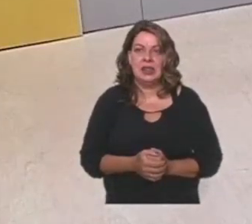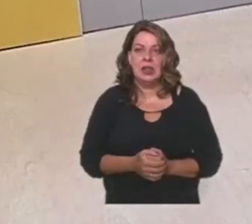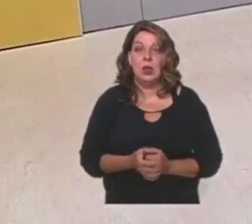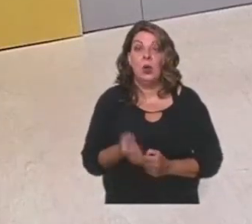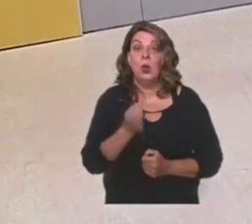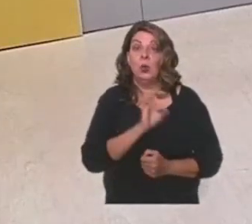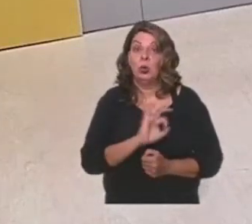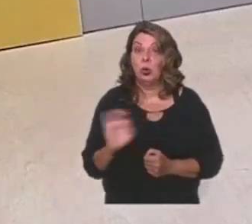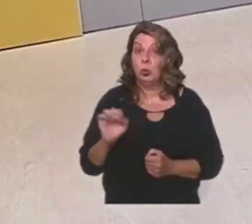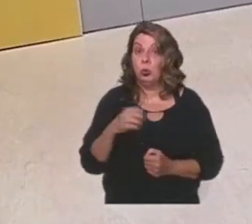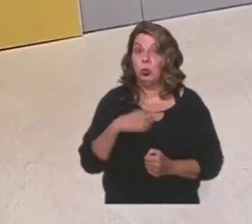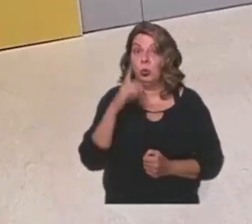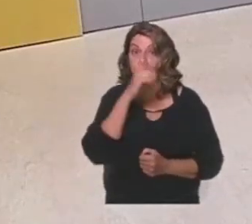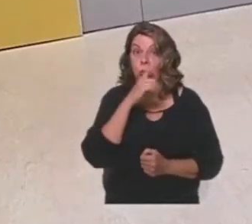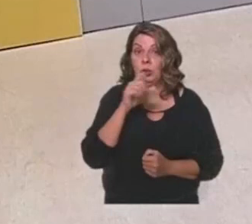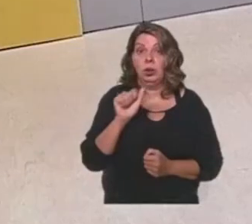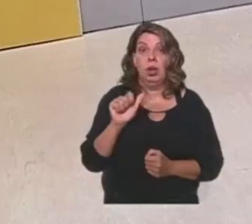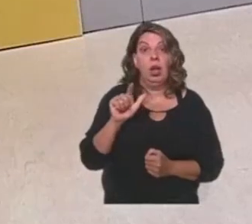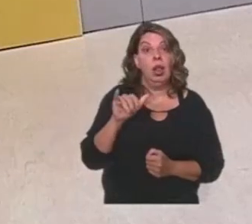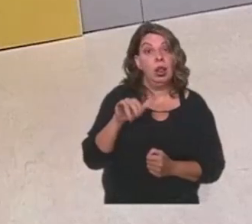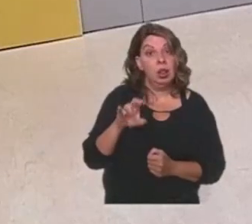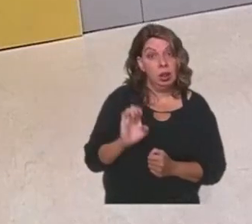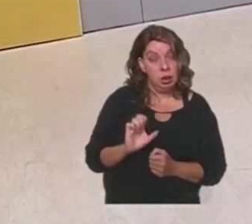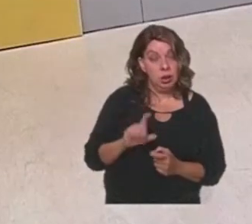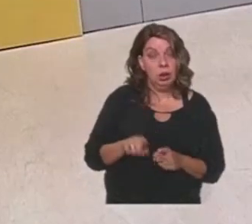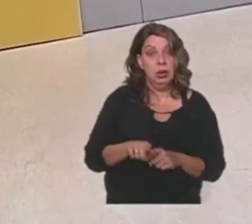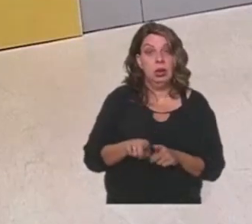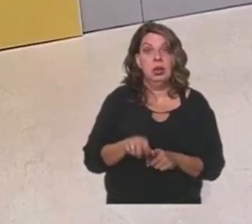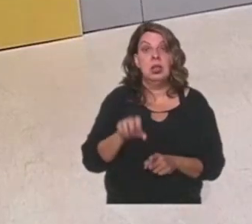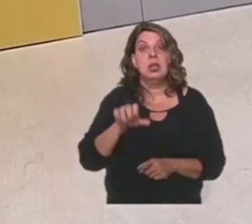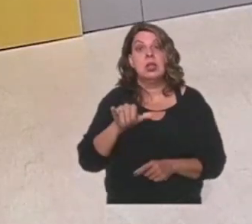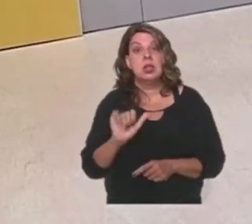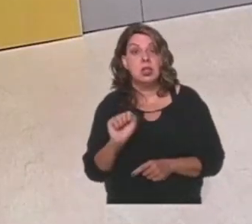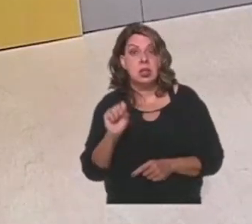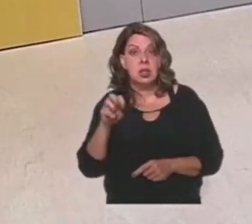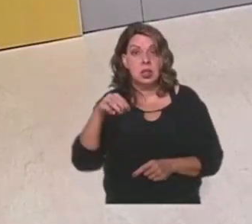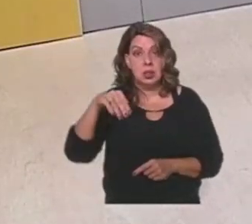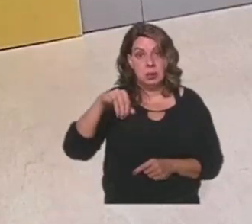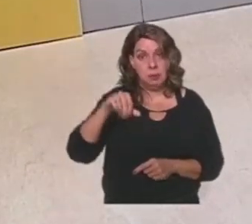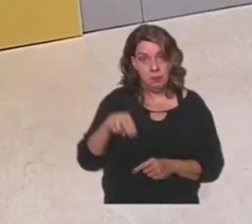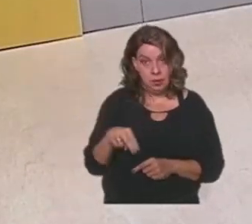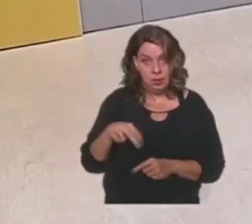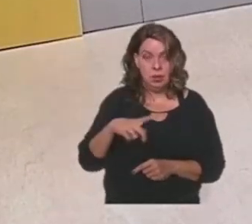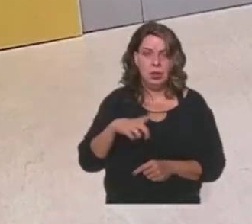Yasmin, Lucivânia, Felipe, Raymond e a turma do Instagram.